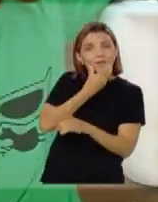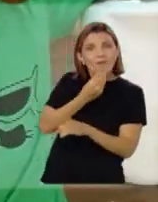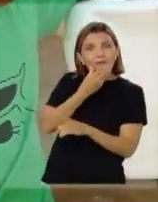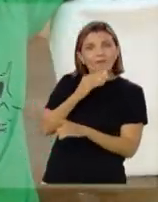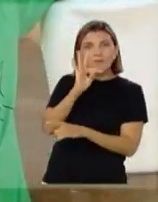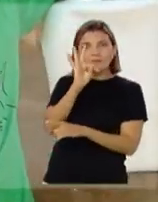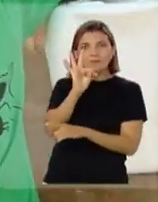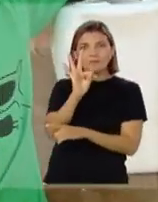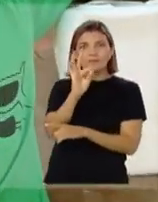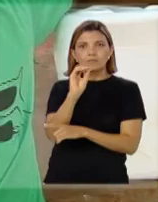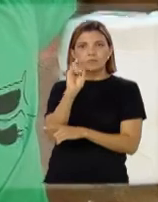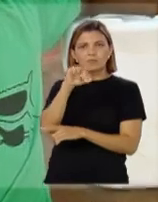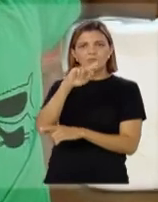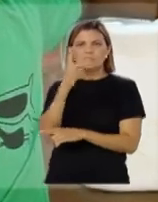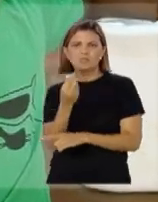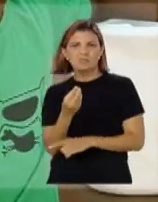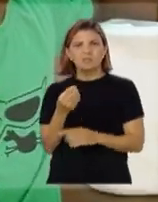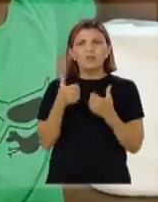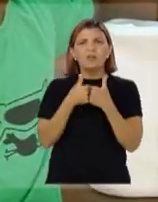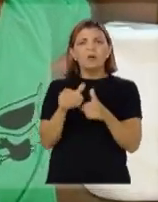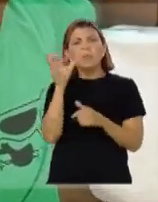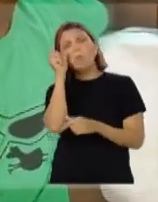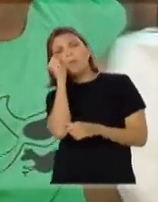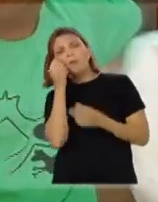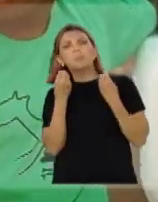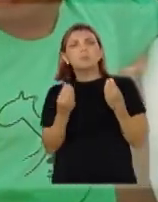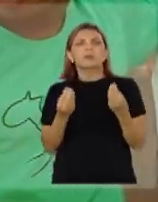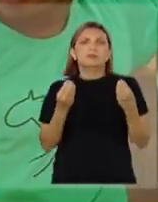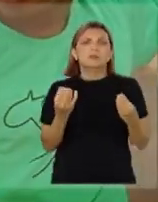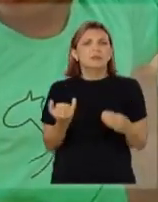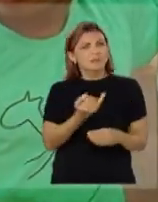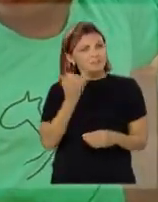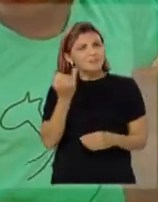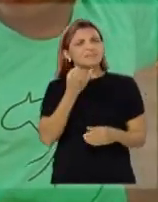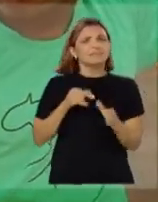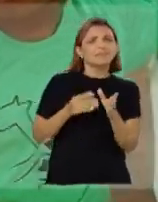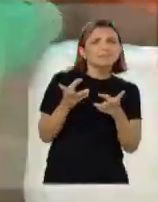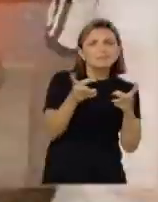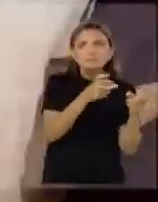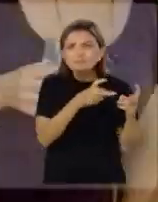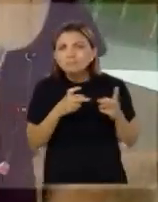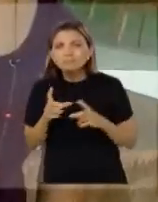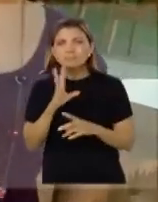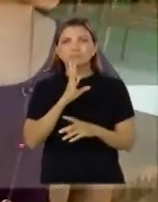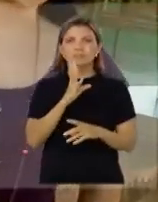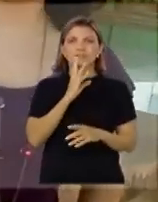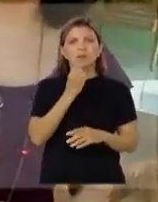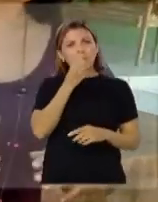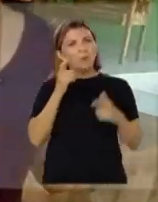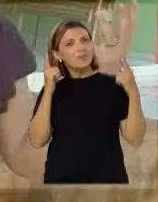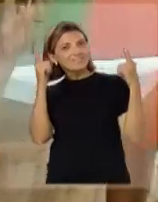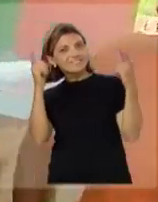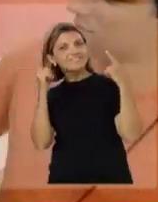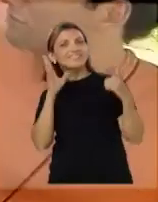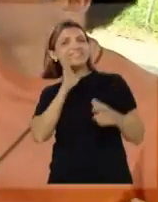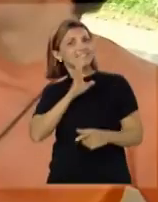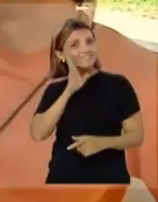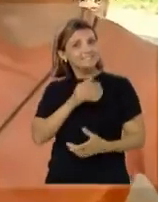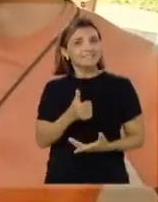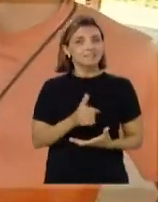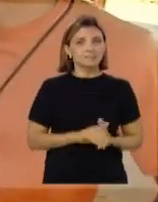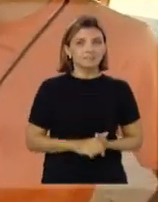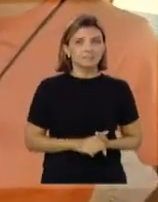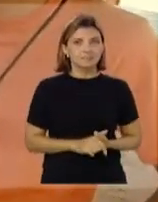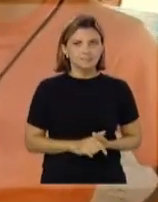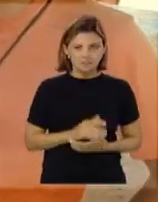o Tonho. É. Não, e pensa só, a gente ia estar dentro daquele ônibus dormindo até agora. É. Que graça ia ter. Aí, Tata, gostei. E um pouquinho de aventura